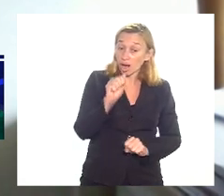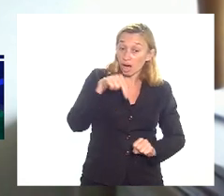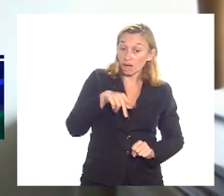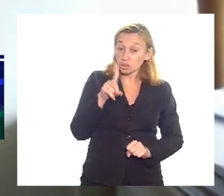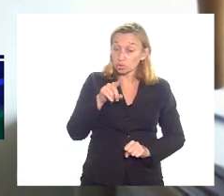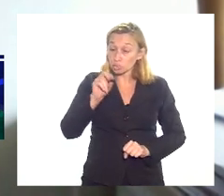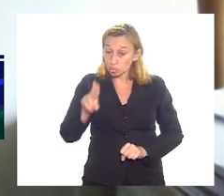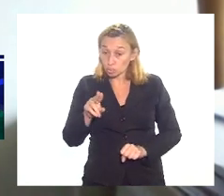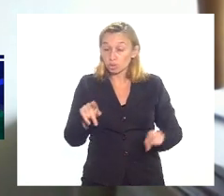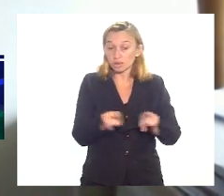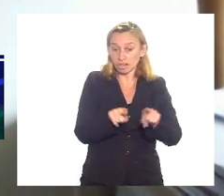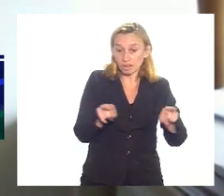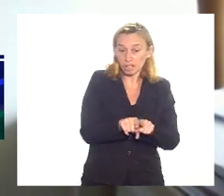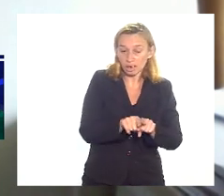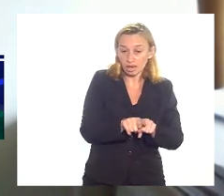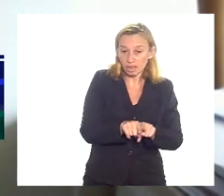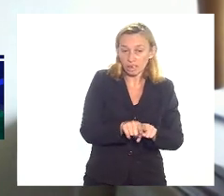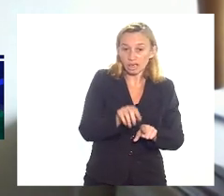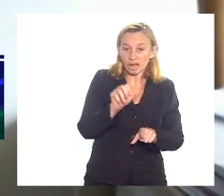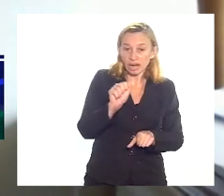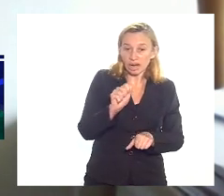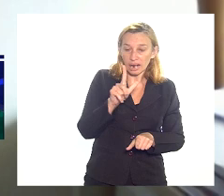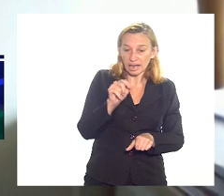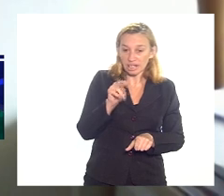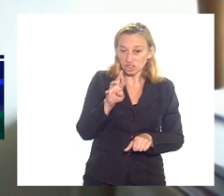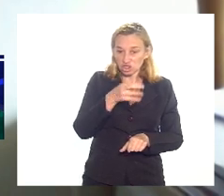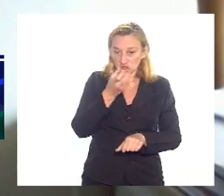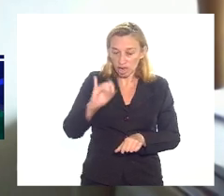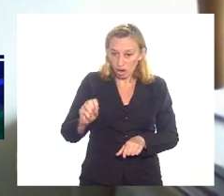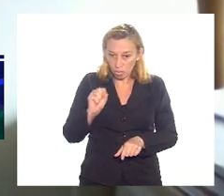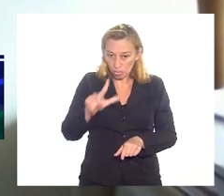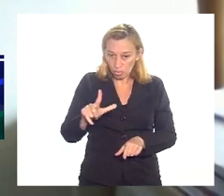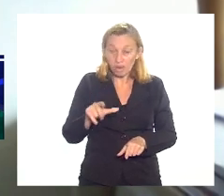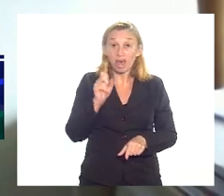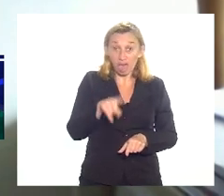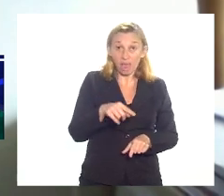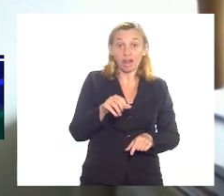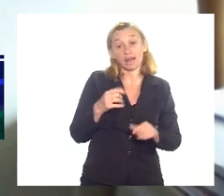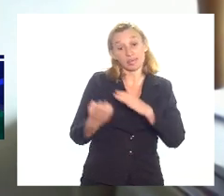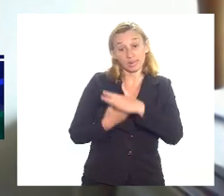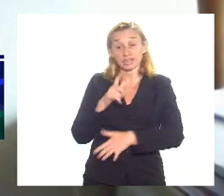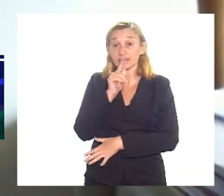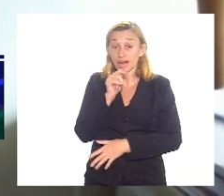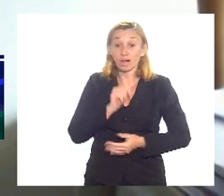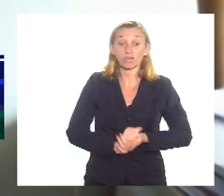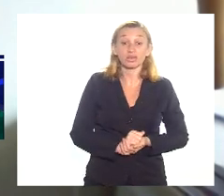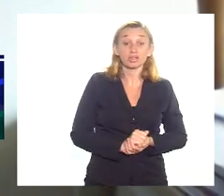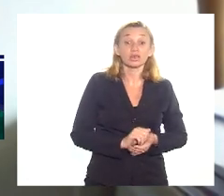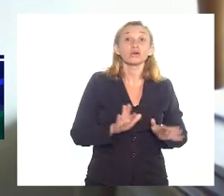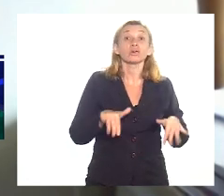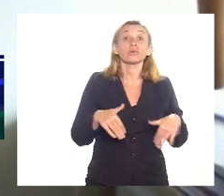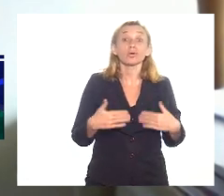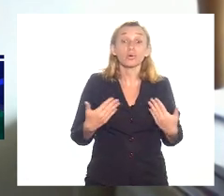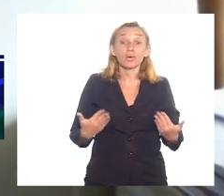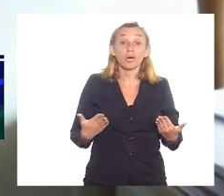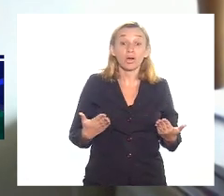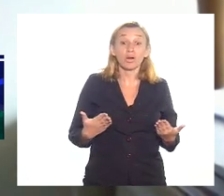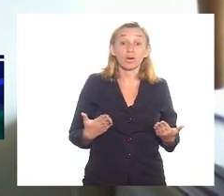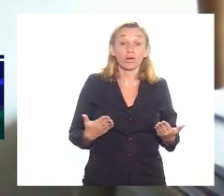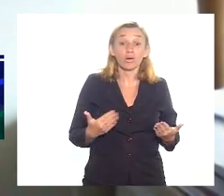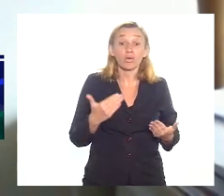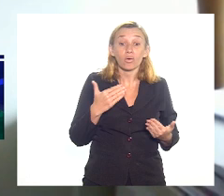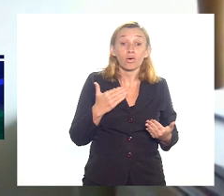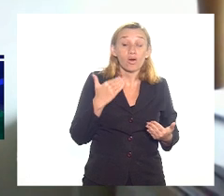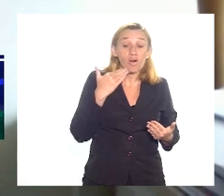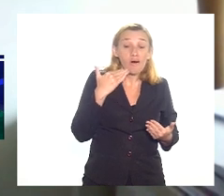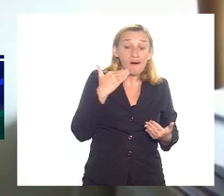e do sistema Imunana Laranjal é a SEDAI. E qual é a grande falha da